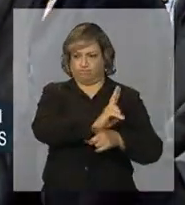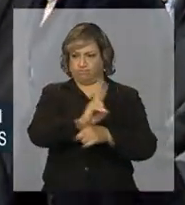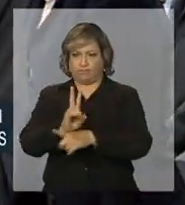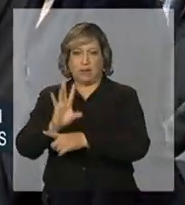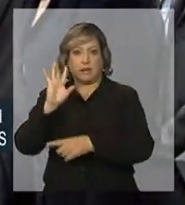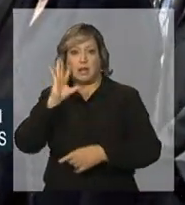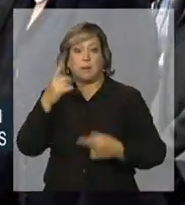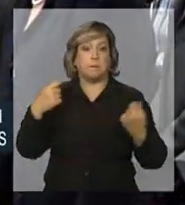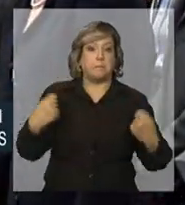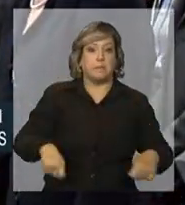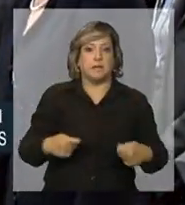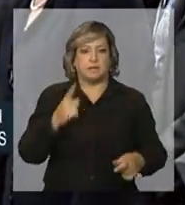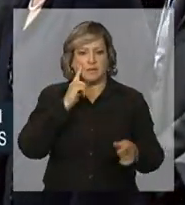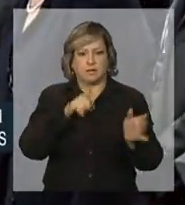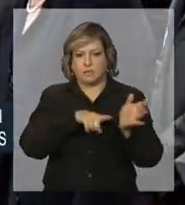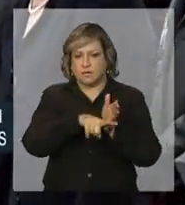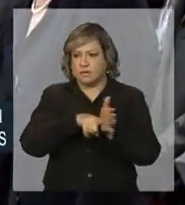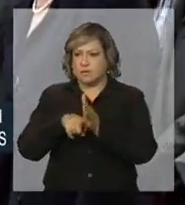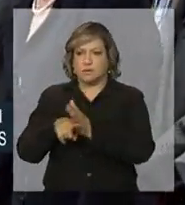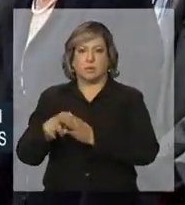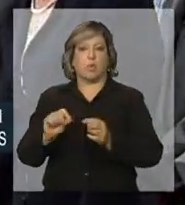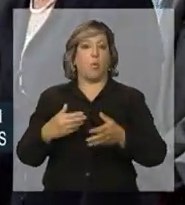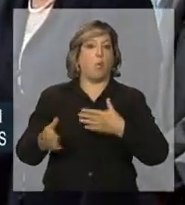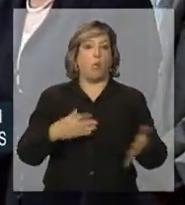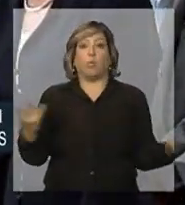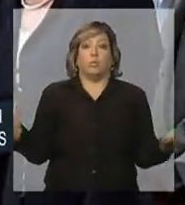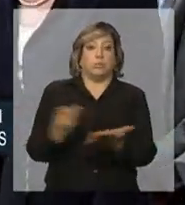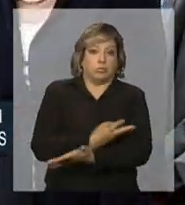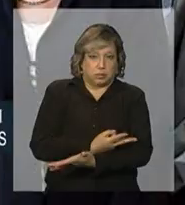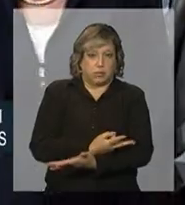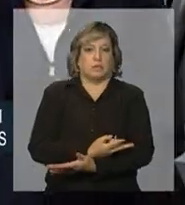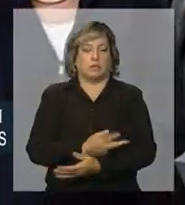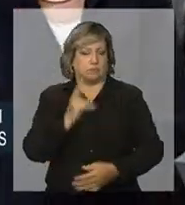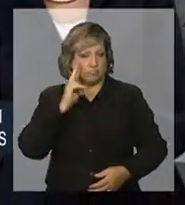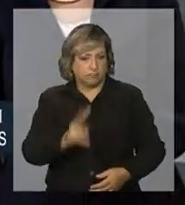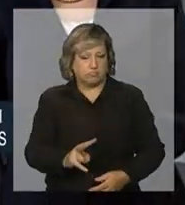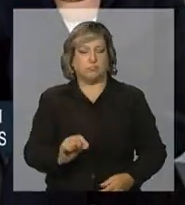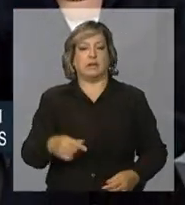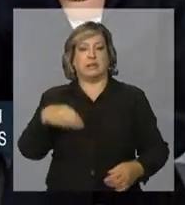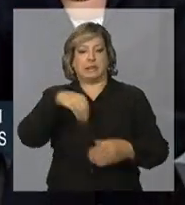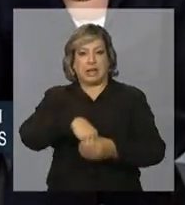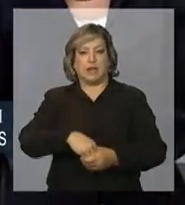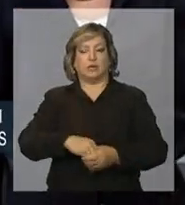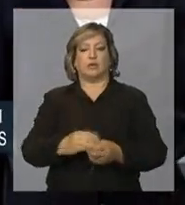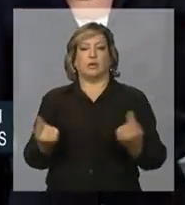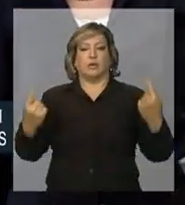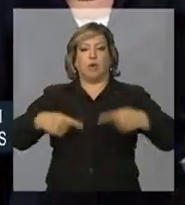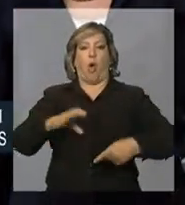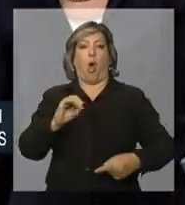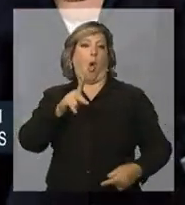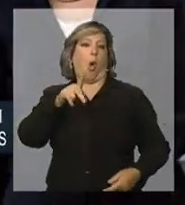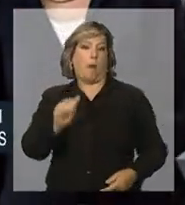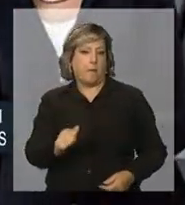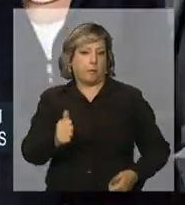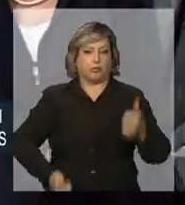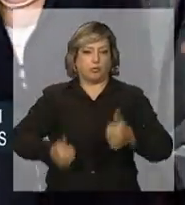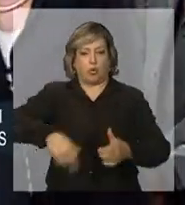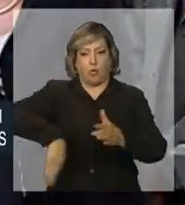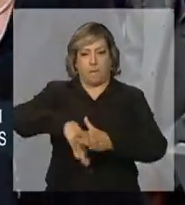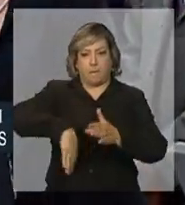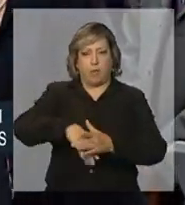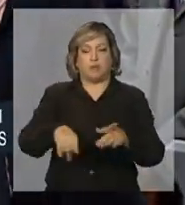decisões mais adequadas durante qualquer tipo de eventualidade nos jogos da Copa do Mundo e da Copa